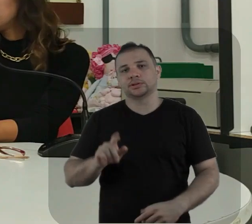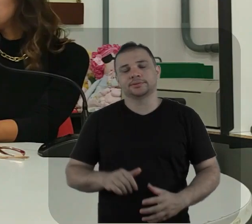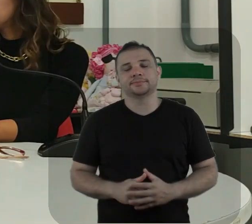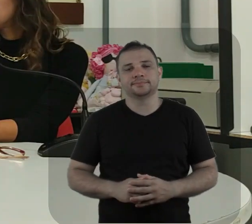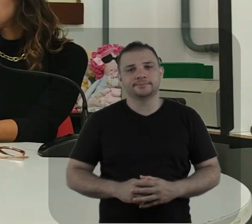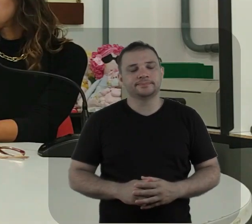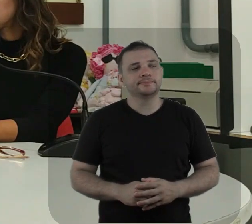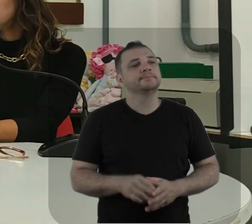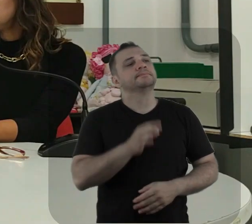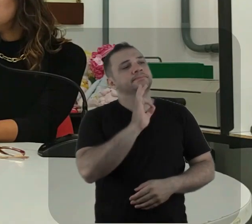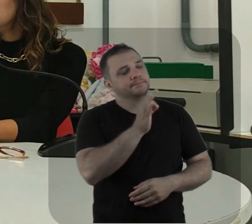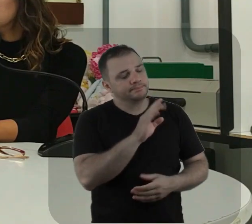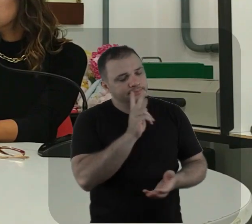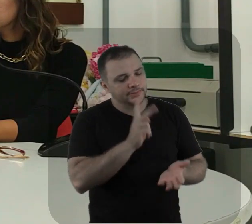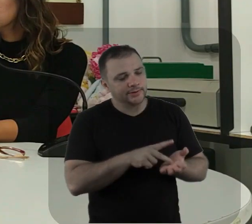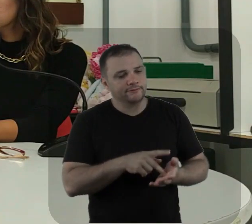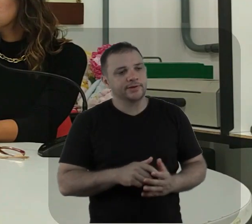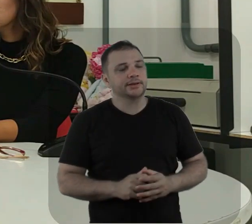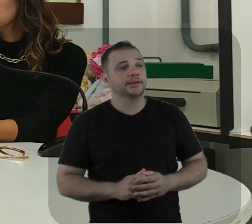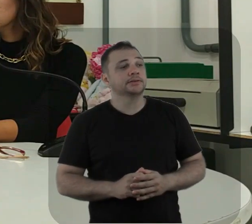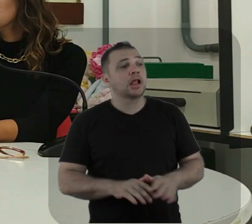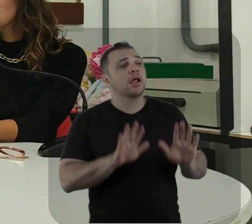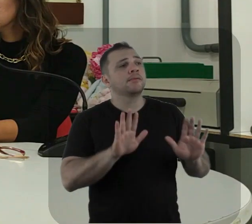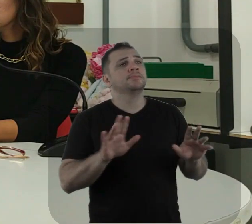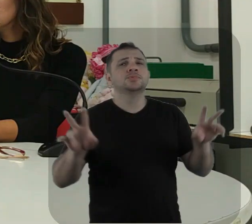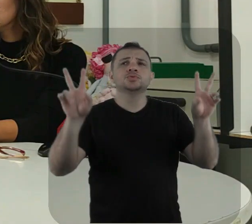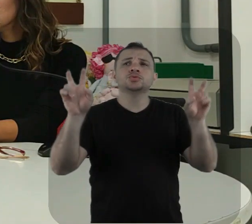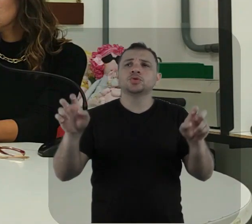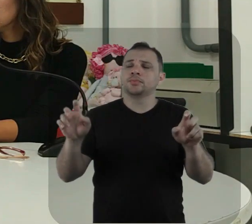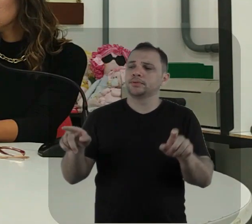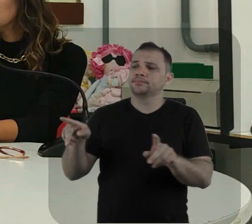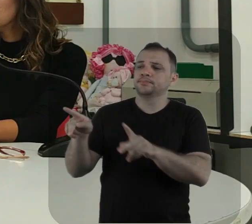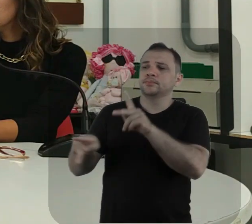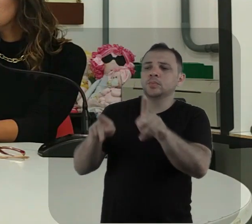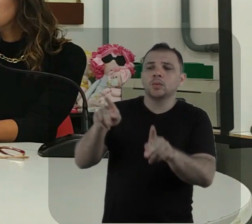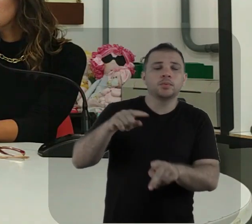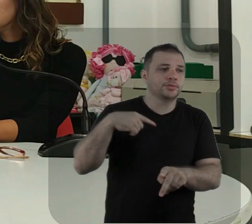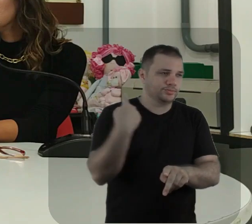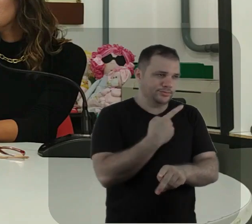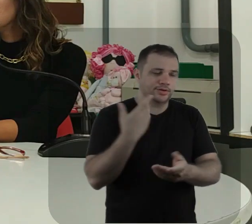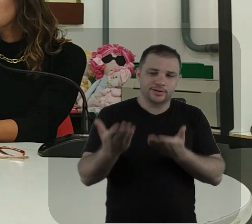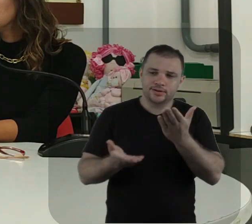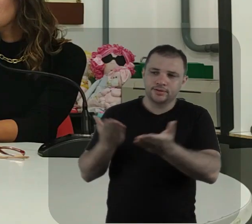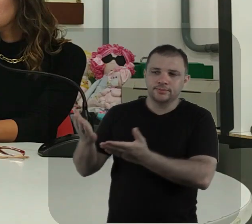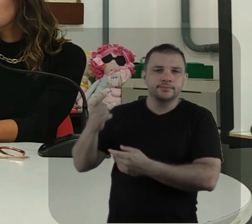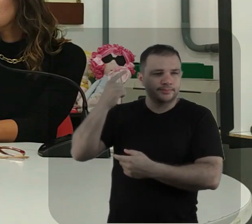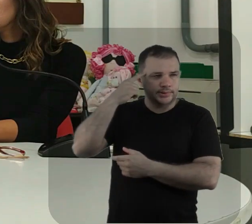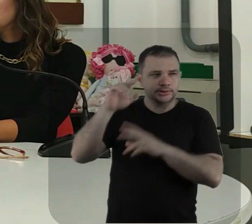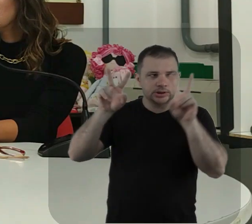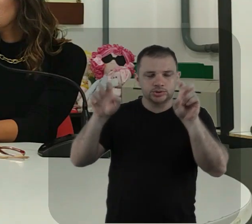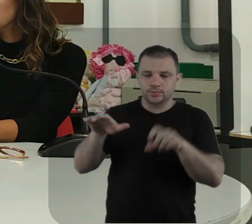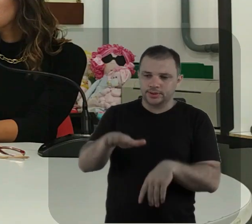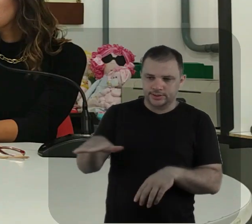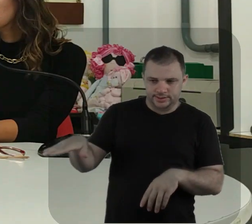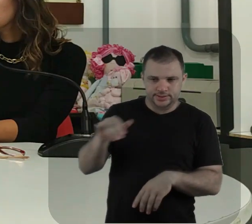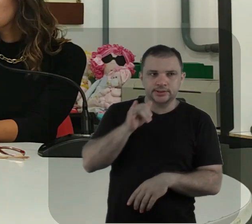nas diferentes populações, né, que nós atendemos, em relação, vamos pensar esse público